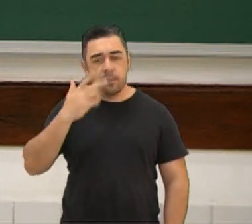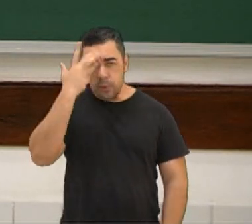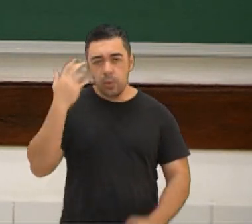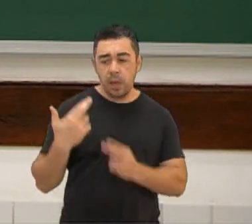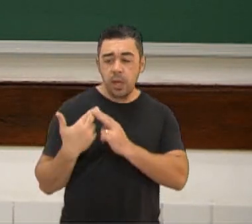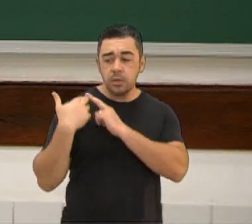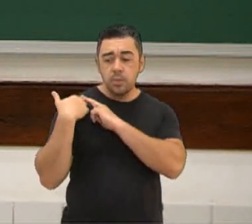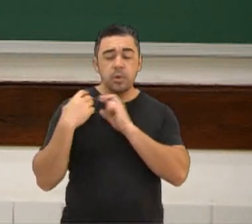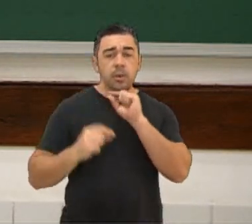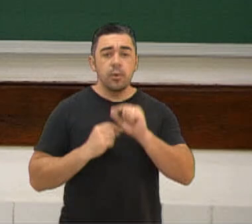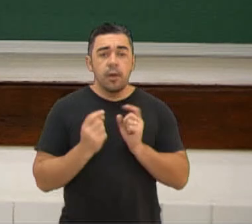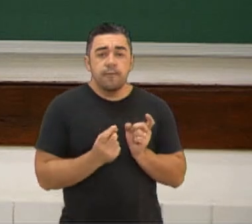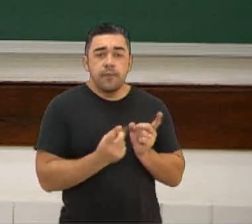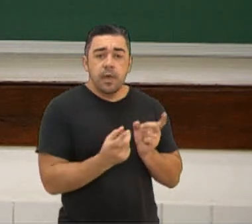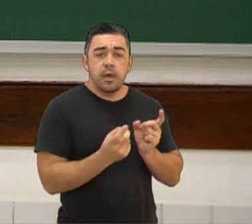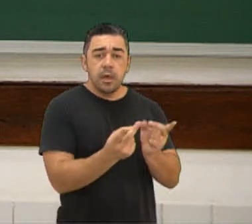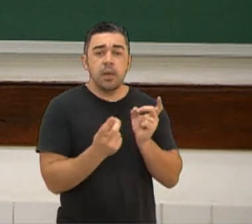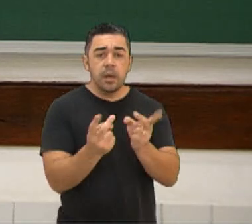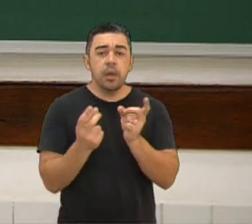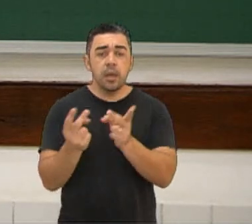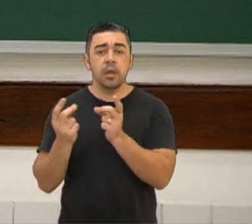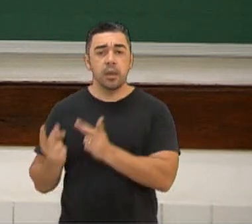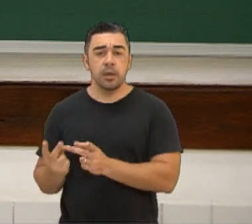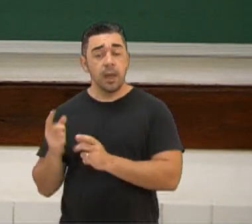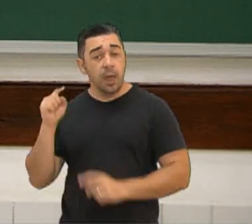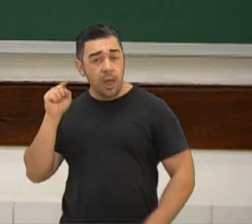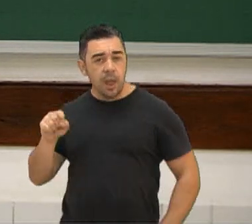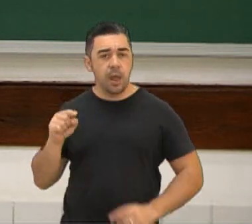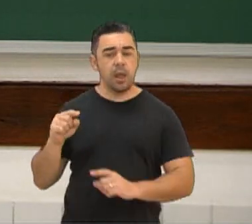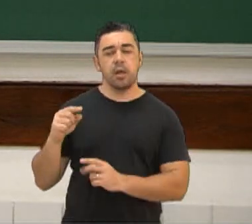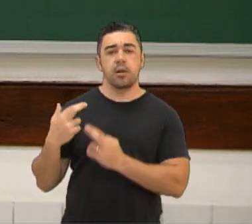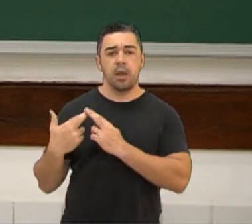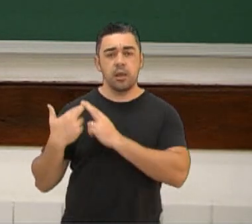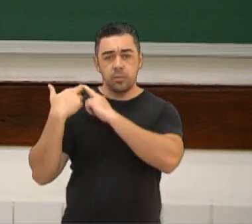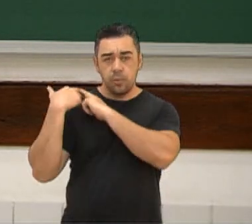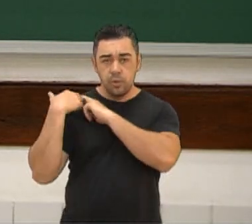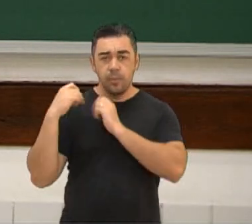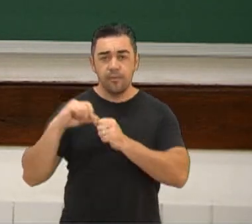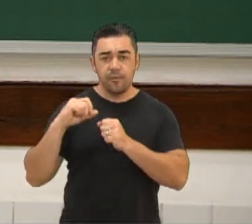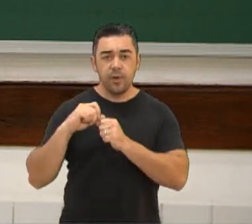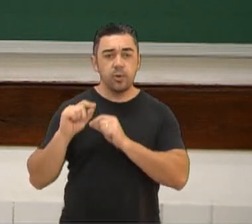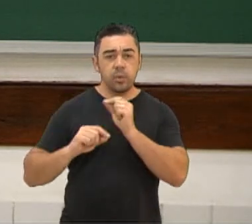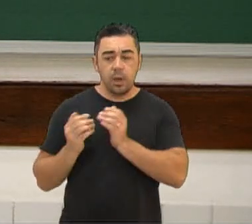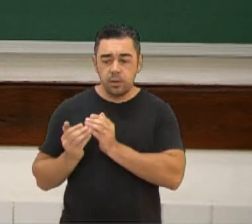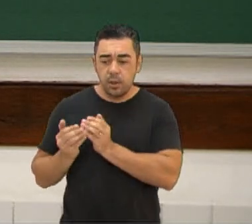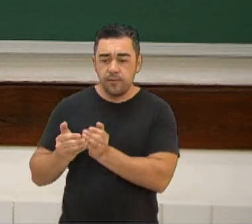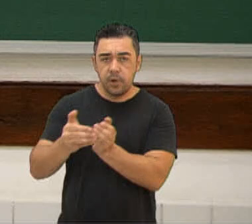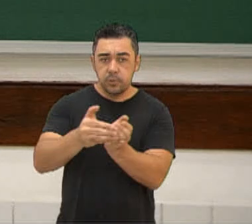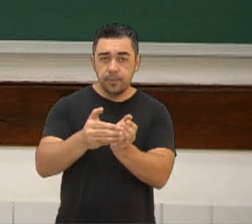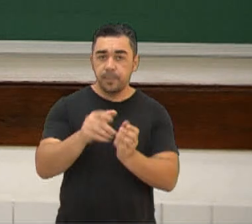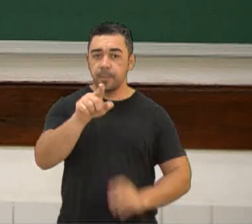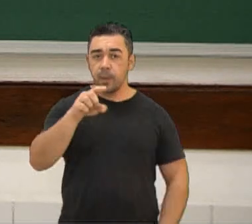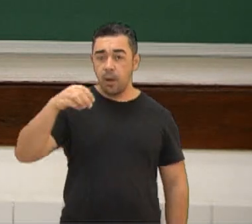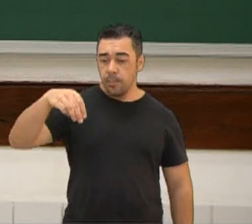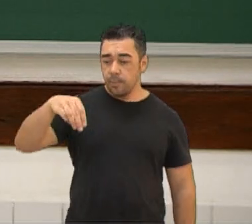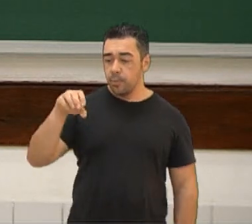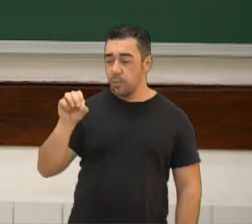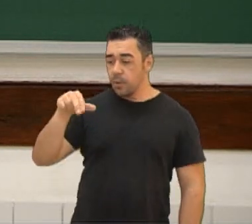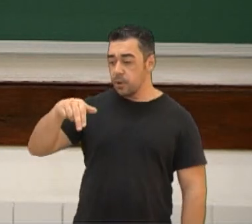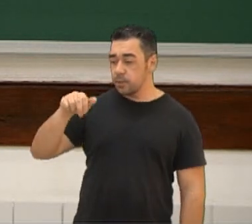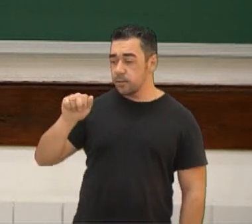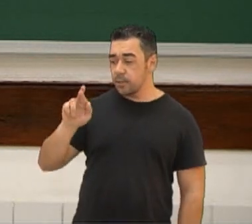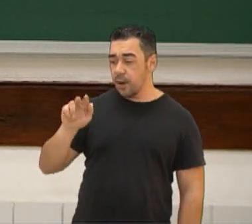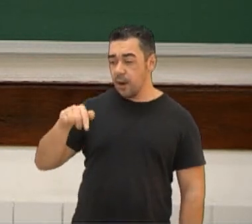todo o comércio existente nas grandes navegações. A monarquia é a realeza, então